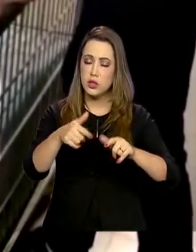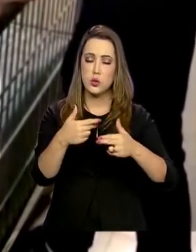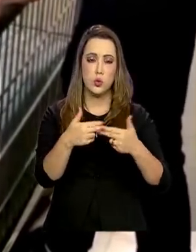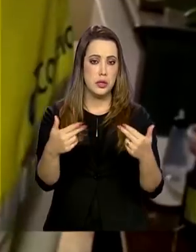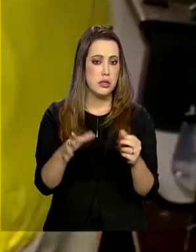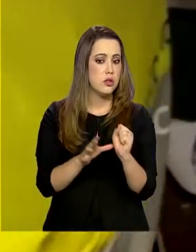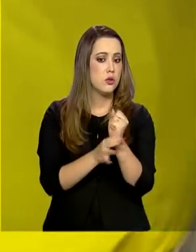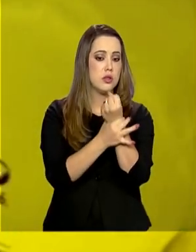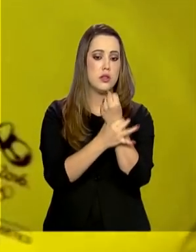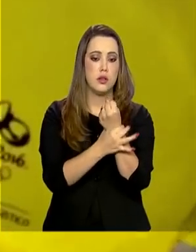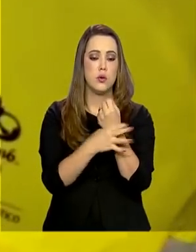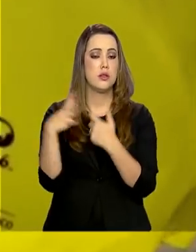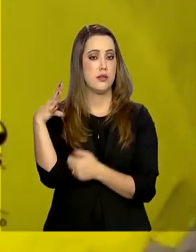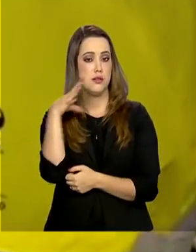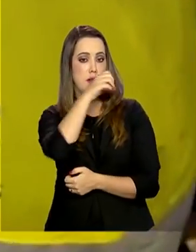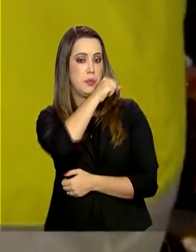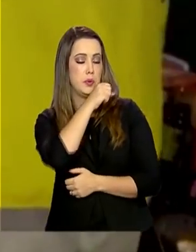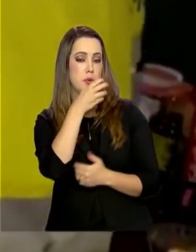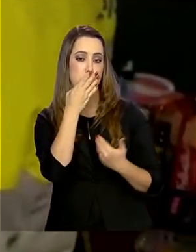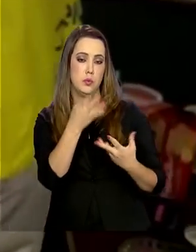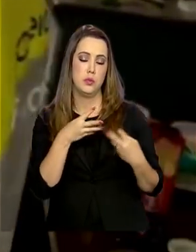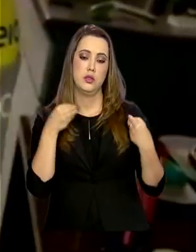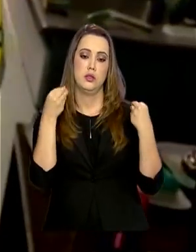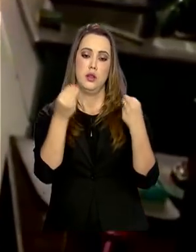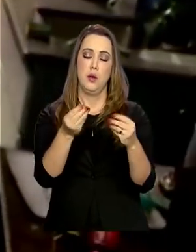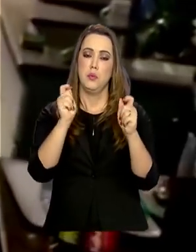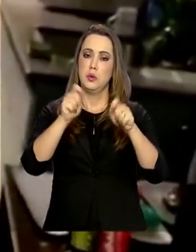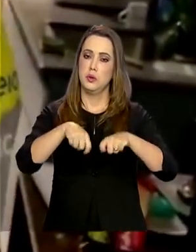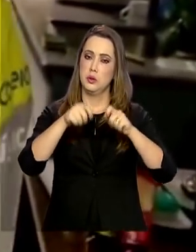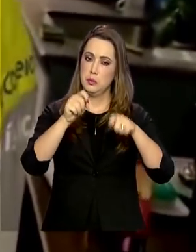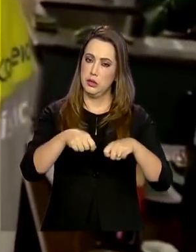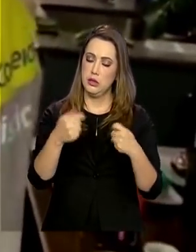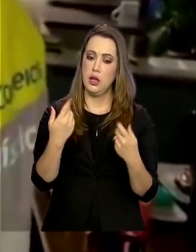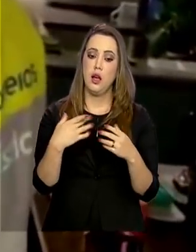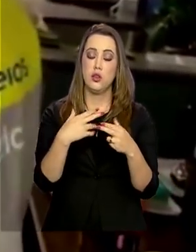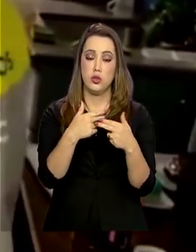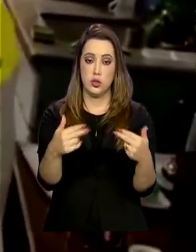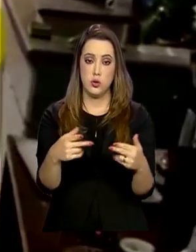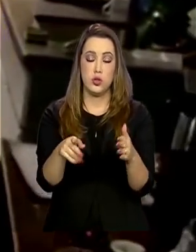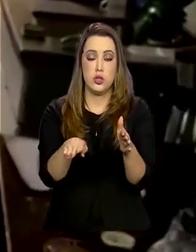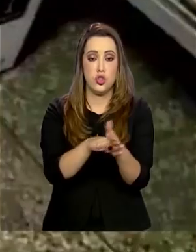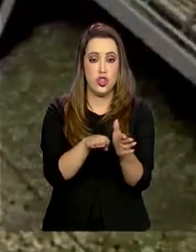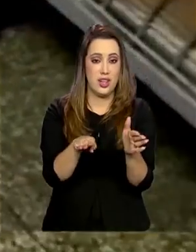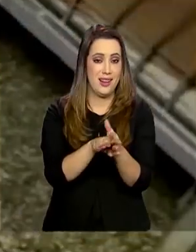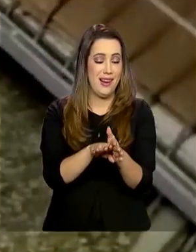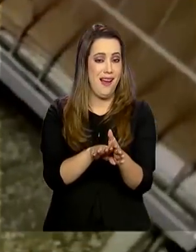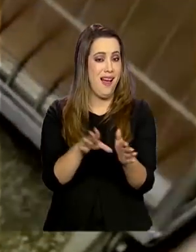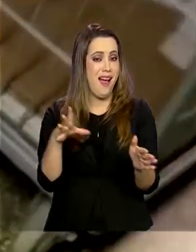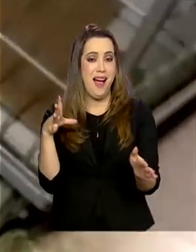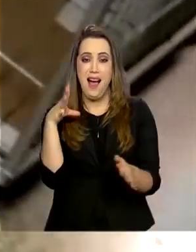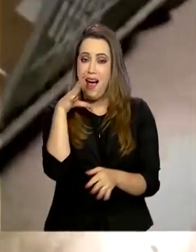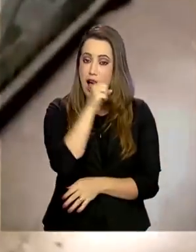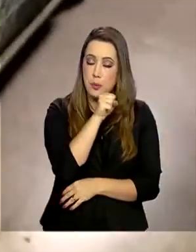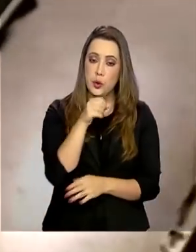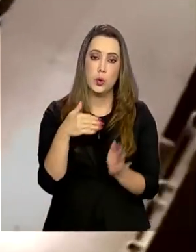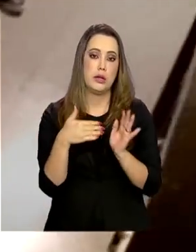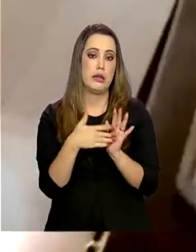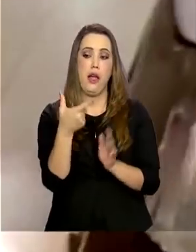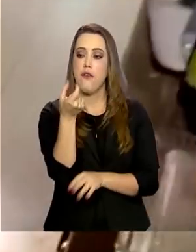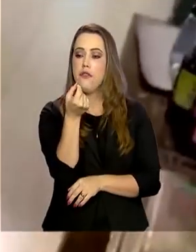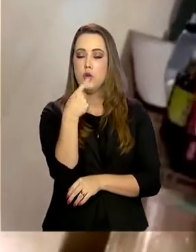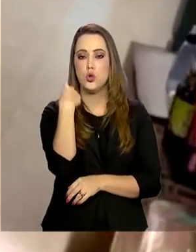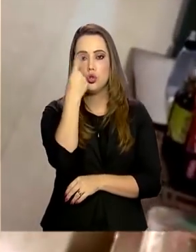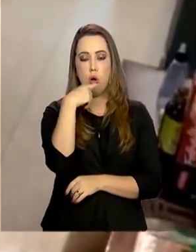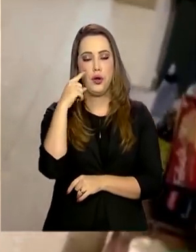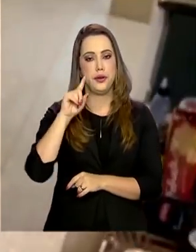de segurança e agilidade para garantir que o material seja entregue no prazo máximo de até 20 horas